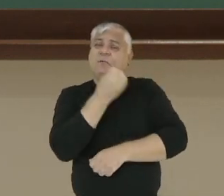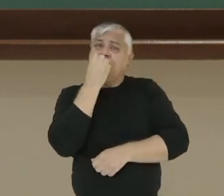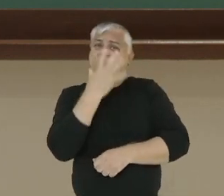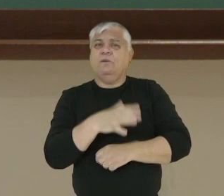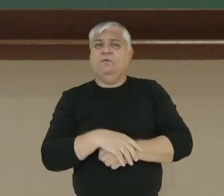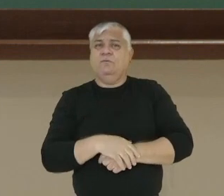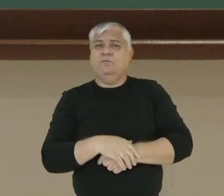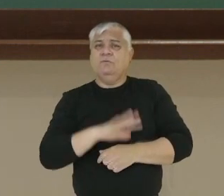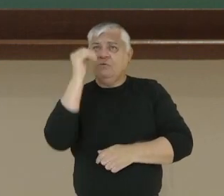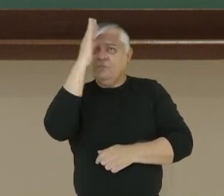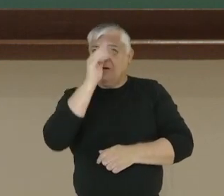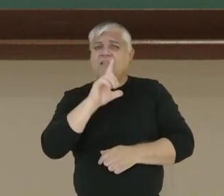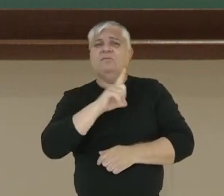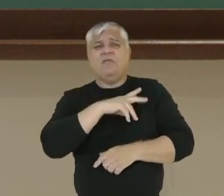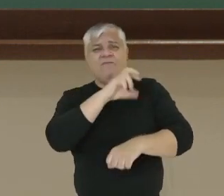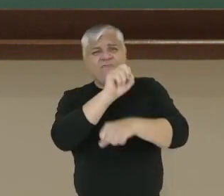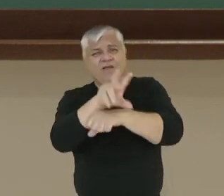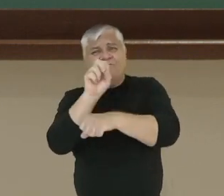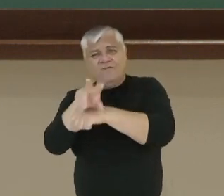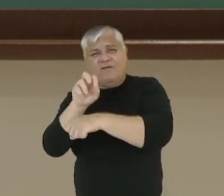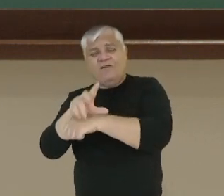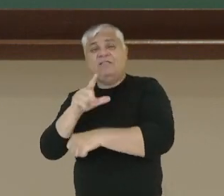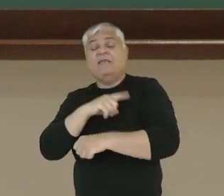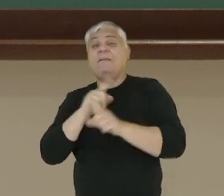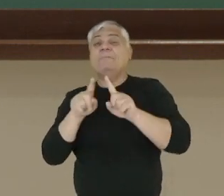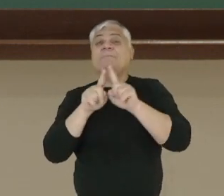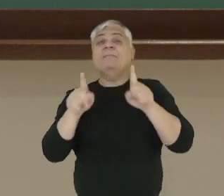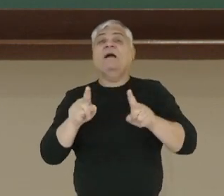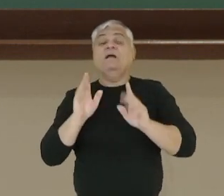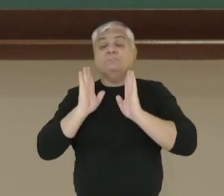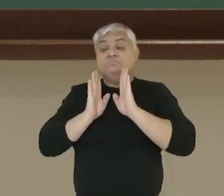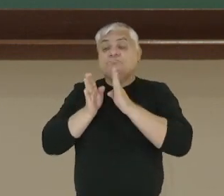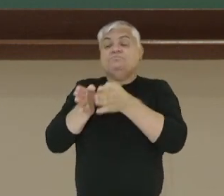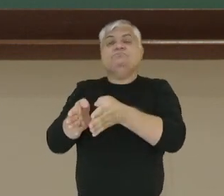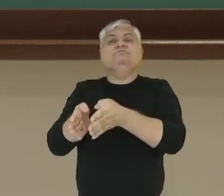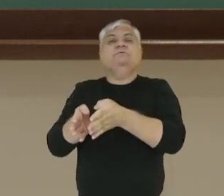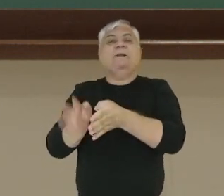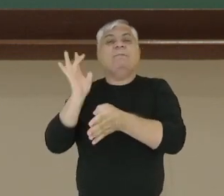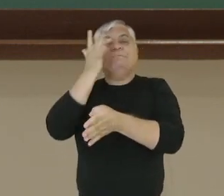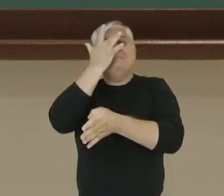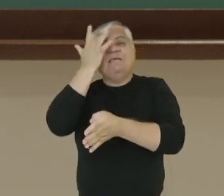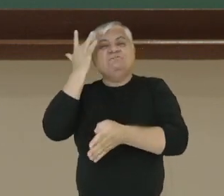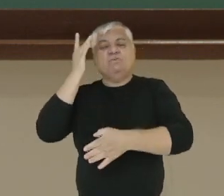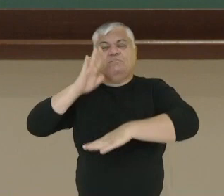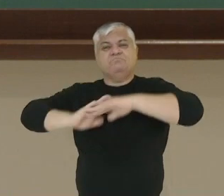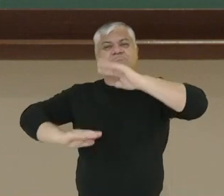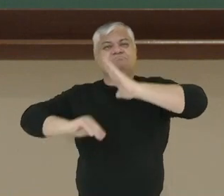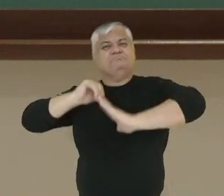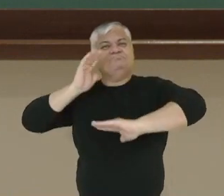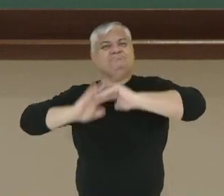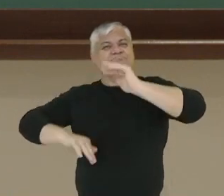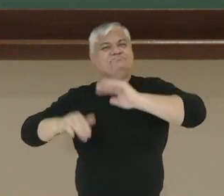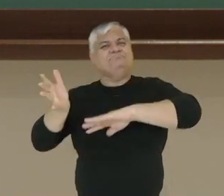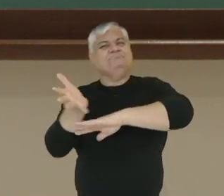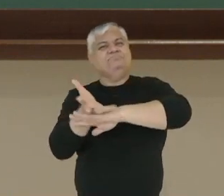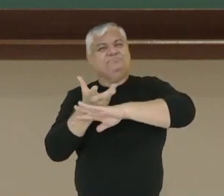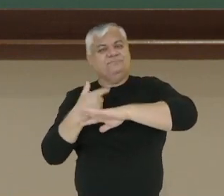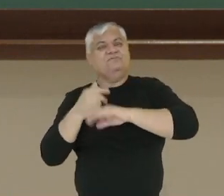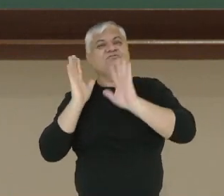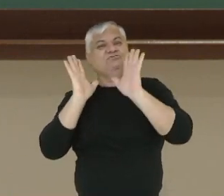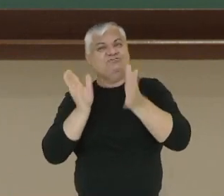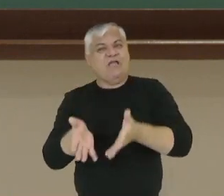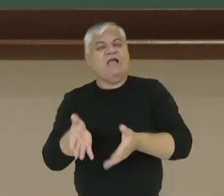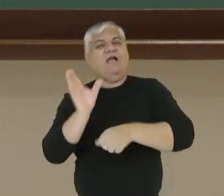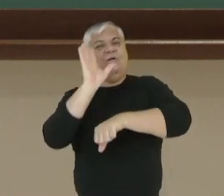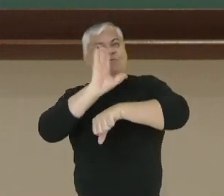No entanto, a maioria dessas vagas, elas estão destinadas a pessoas que têm mão de obra qualificada, a pessoas que fizeram lá um